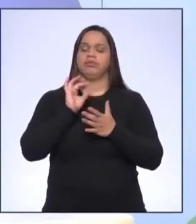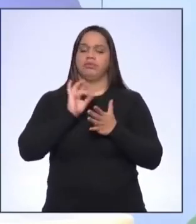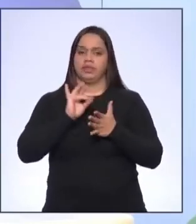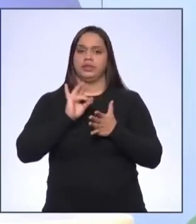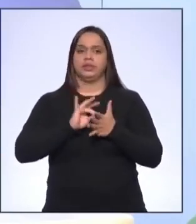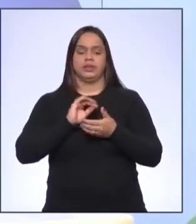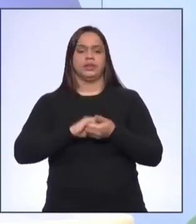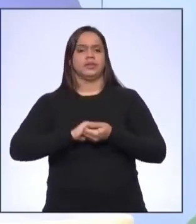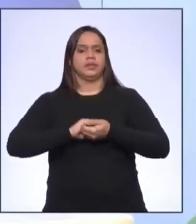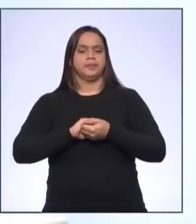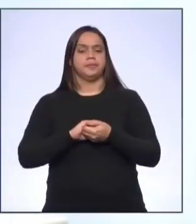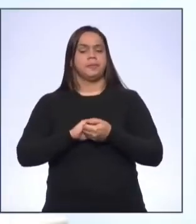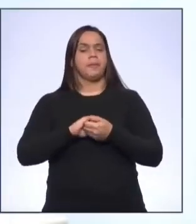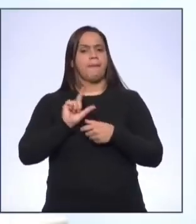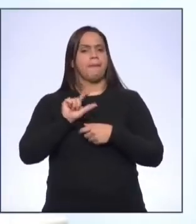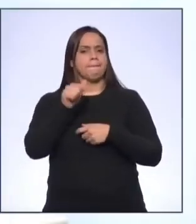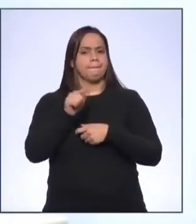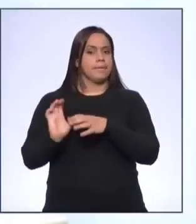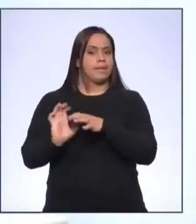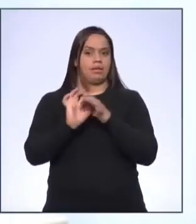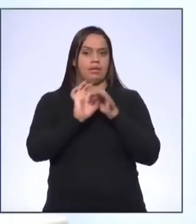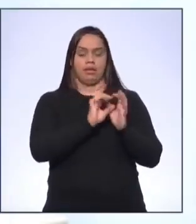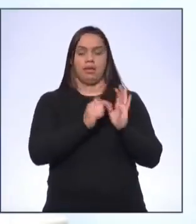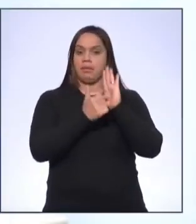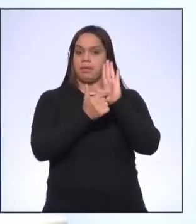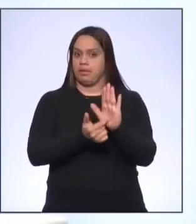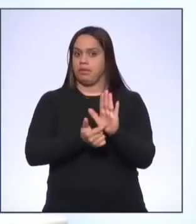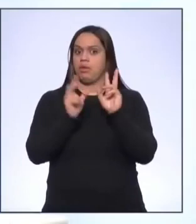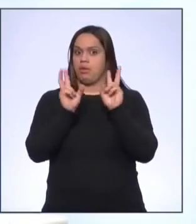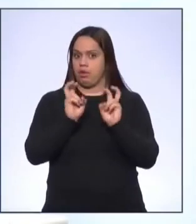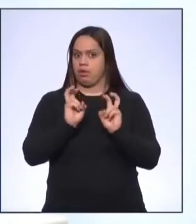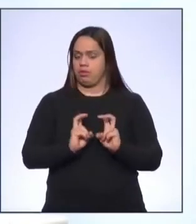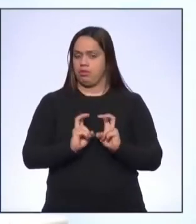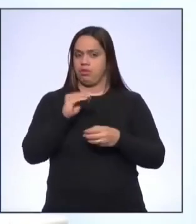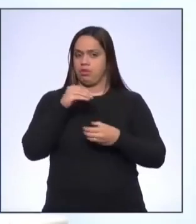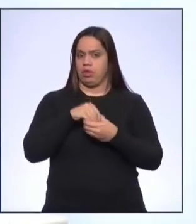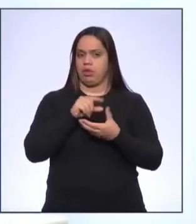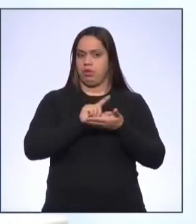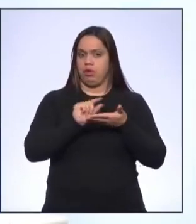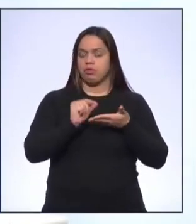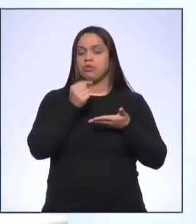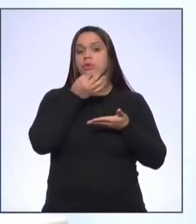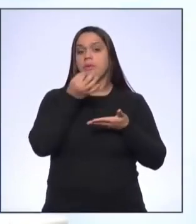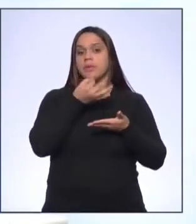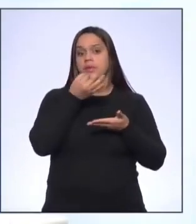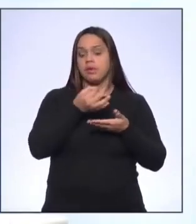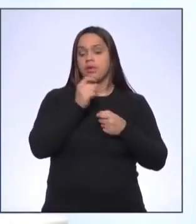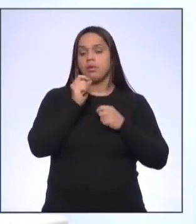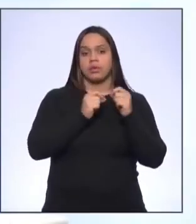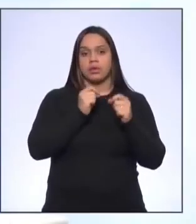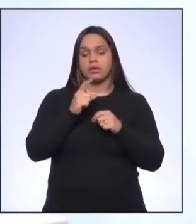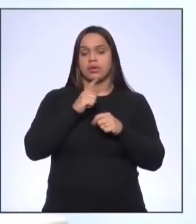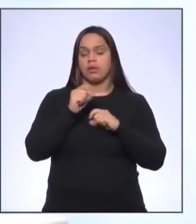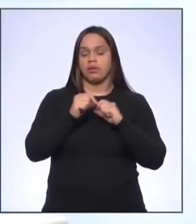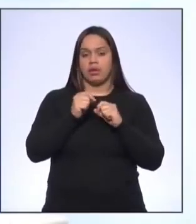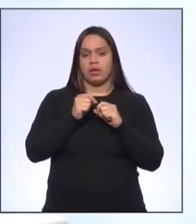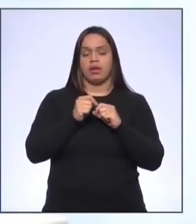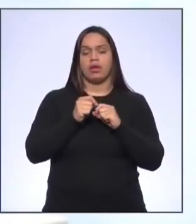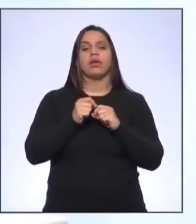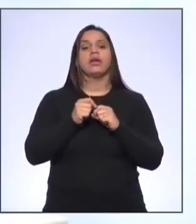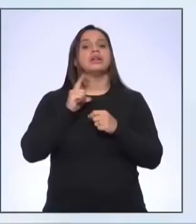né? Então, depois da contextualização, que é apresentar o assunto no artigo de opinião, o que acontece? Na tela, vem a parte